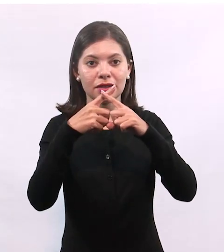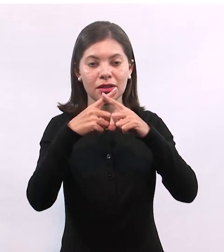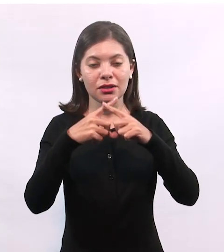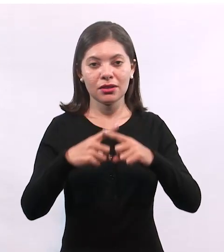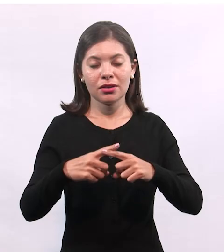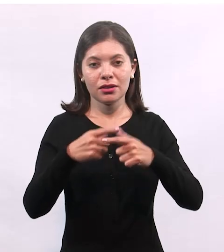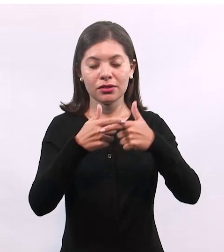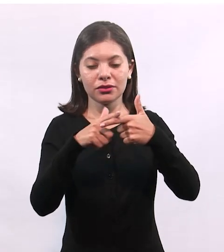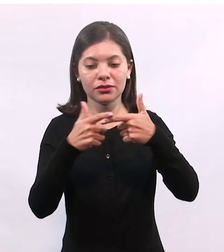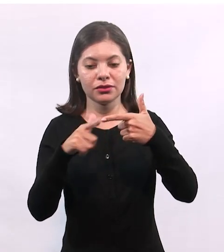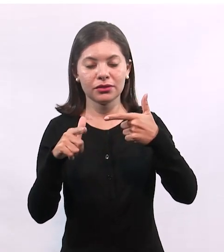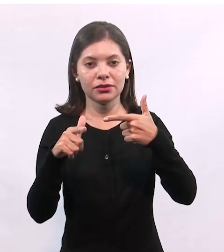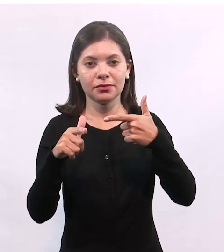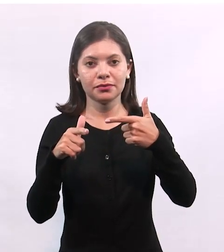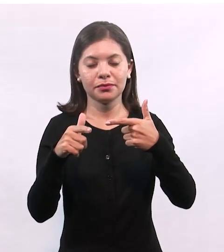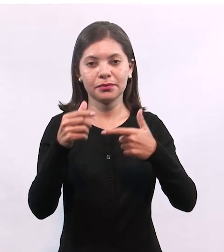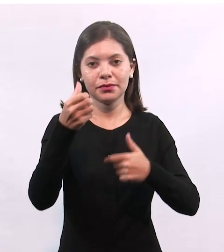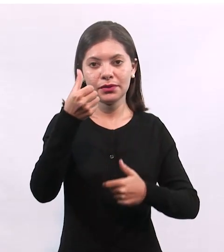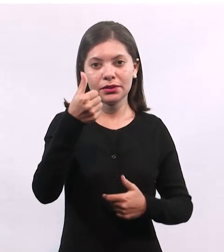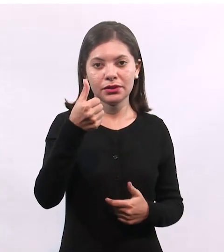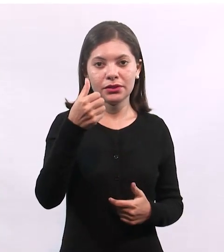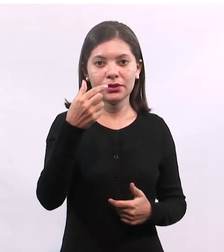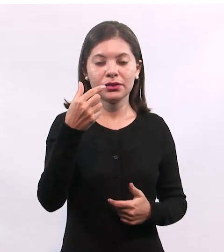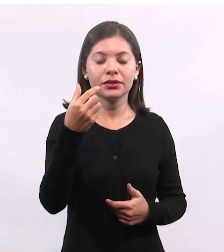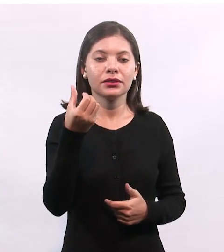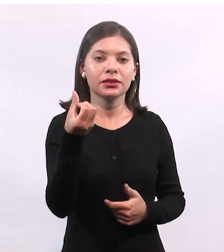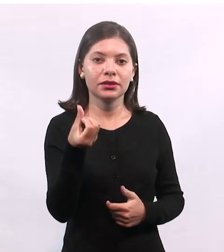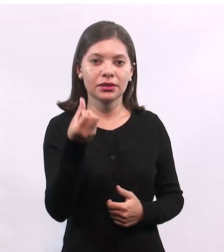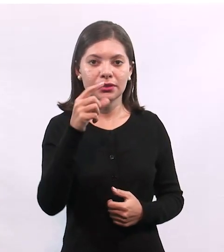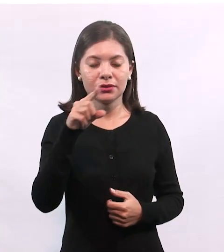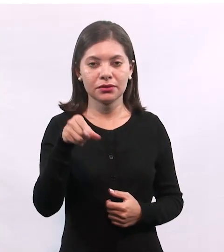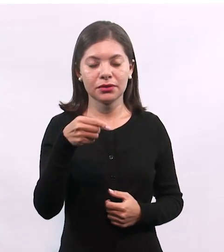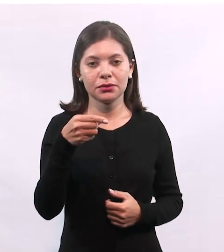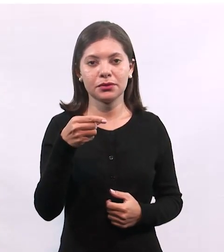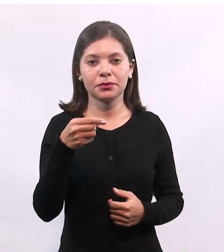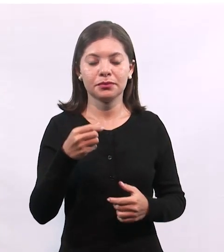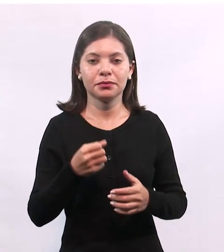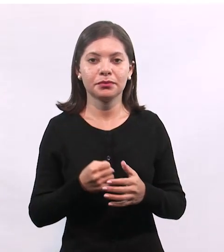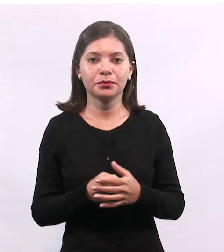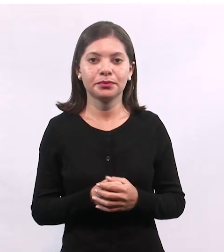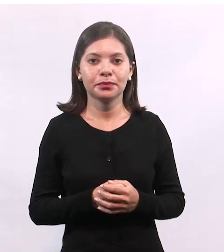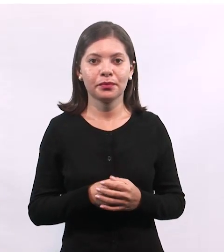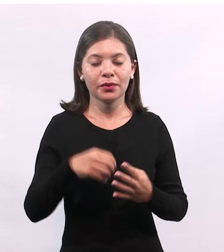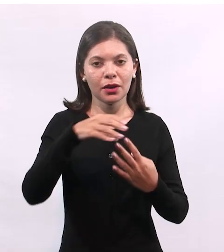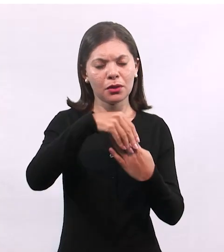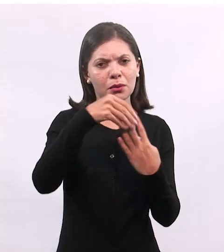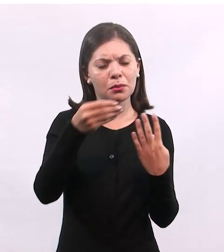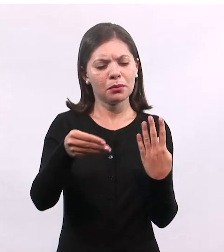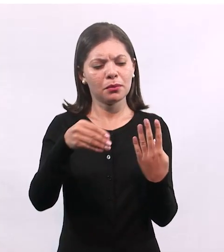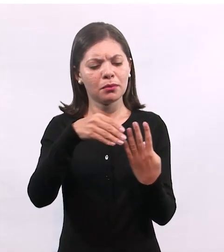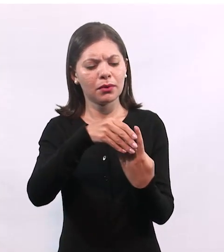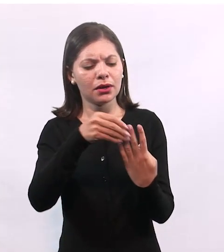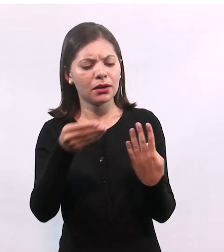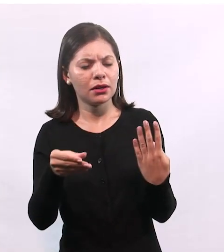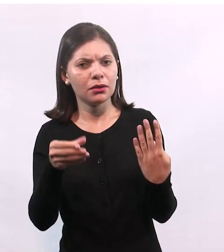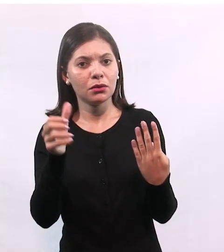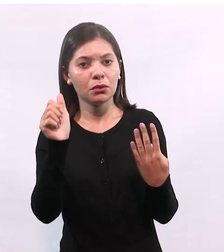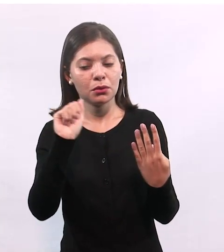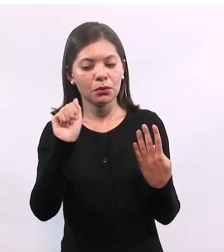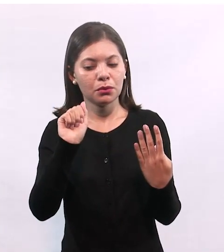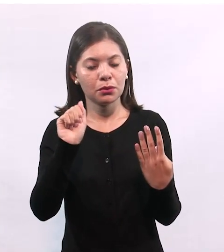100 vai dar 16,67 aproximadamente lá no caso do baralho saiu uma carta